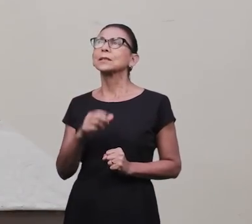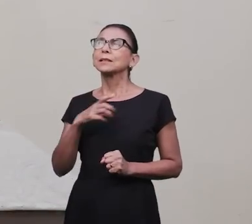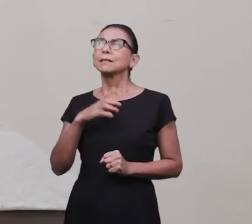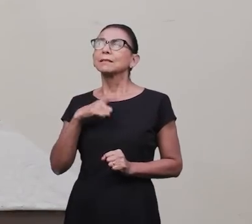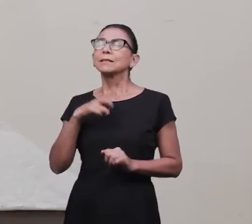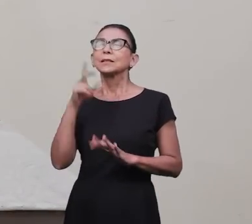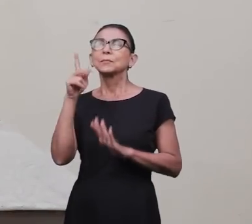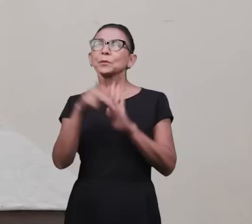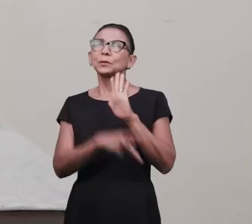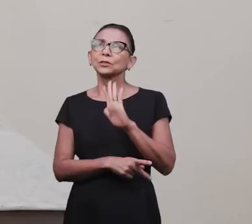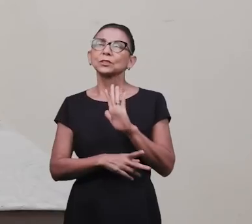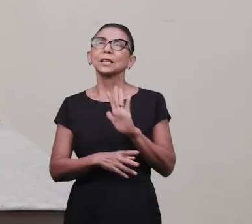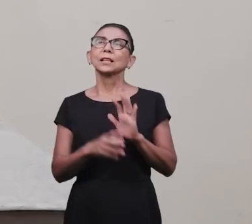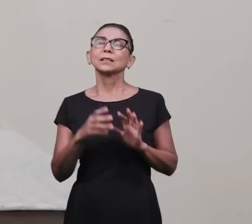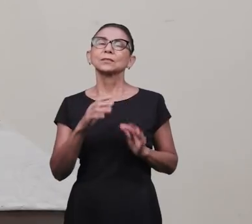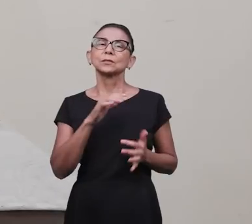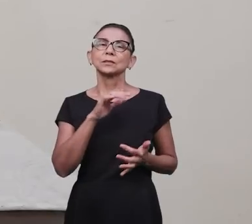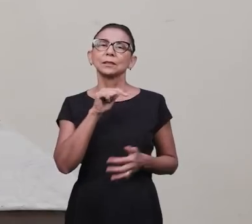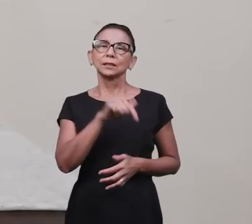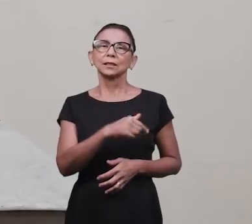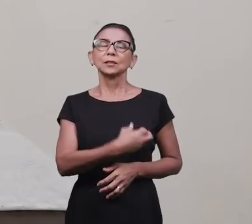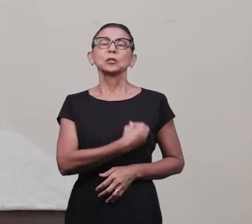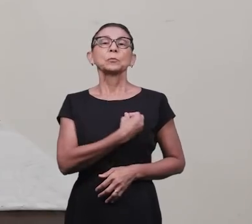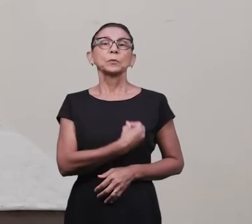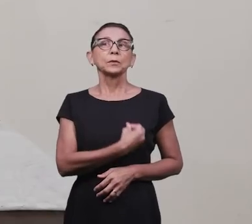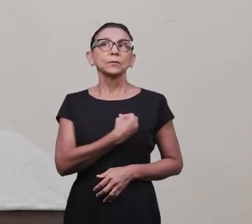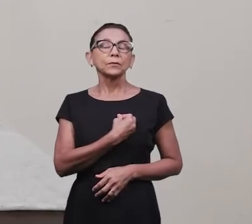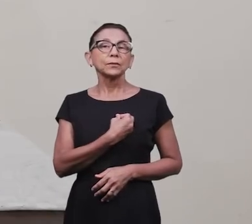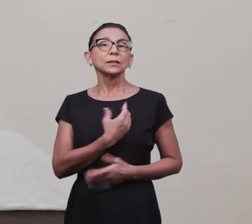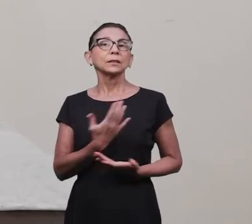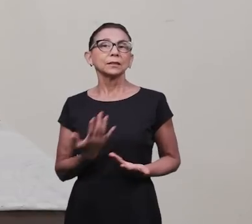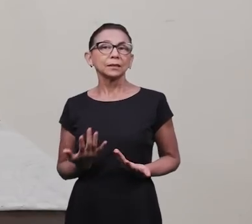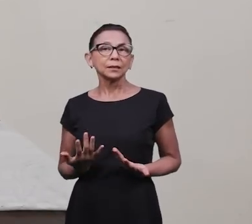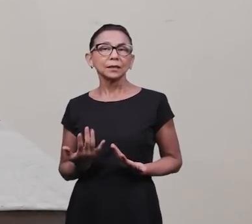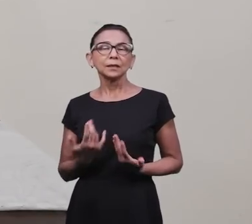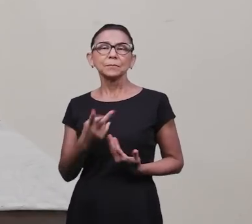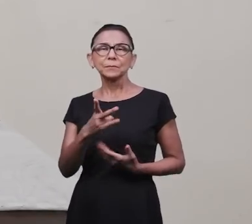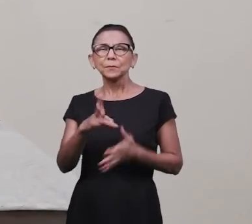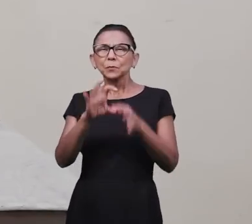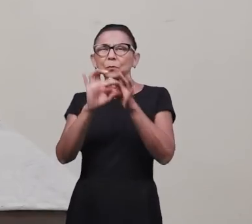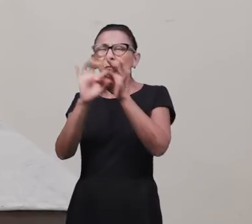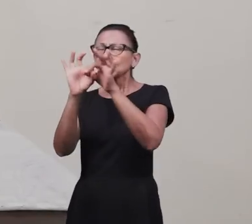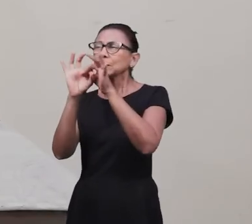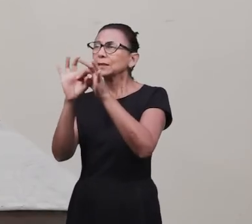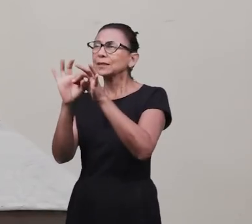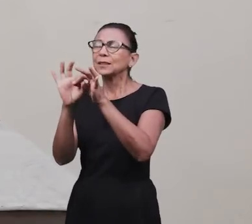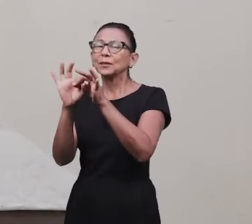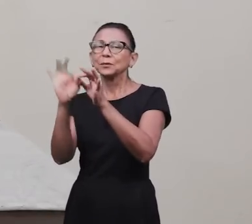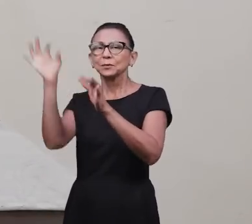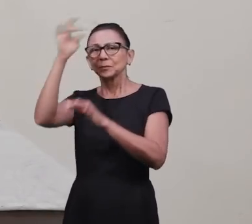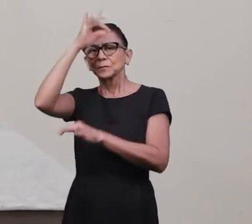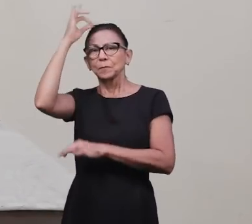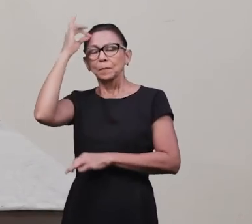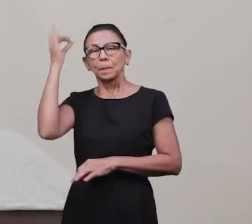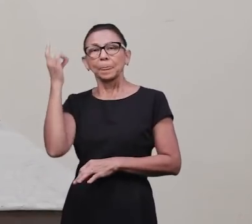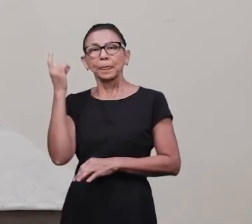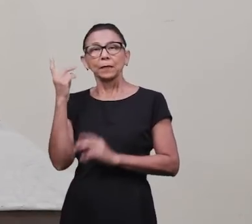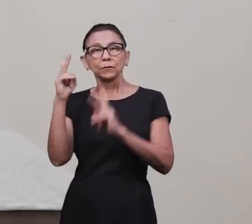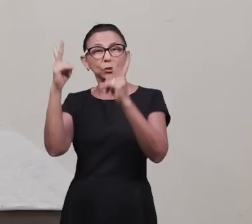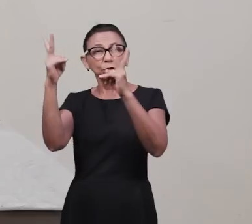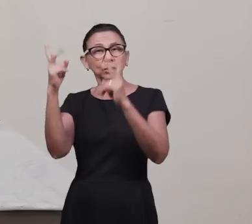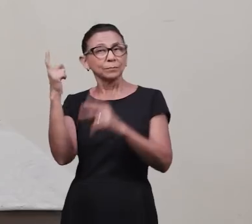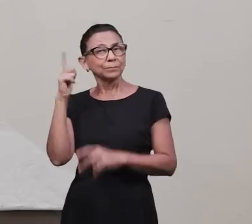projetos, não só para esta vida, projetos para a eternidade, que em comunhão com o Espírito Santo nós alcançaremos a